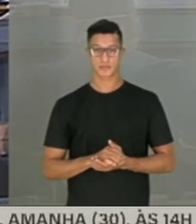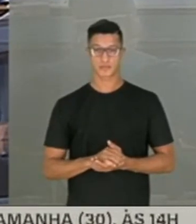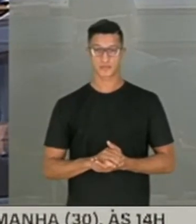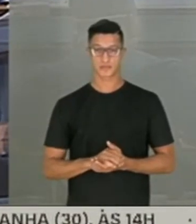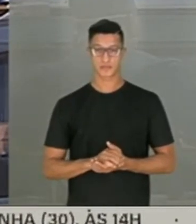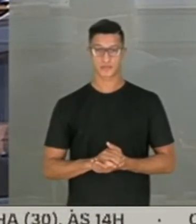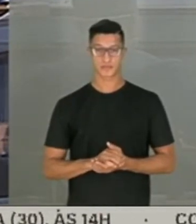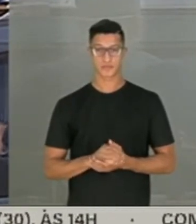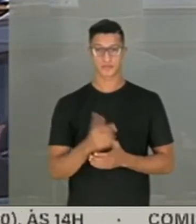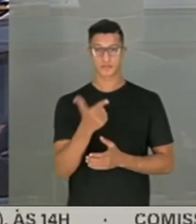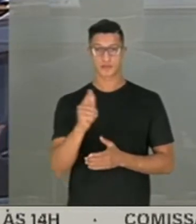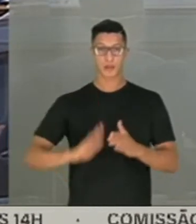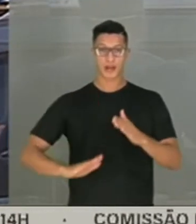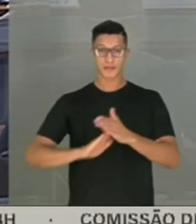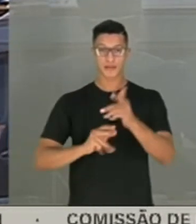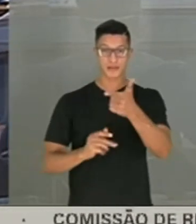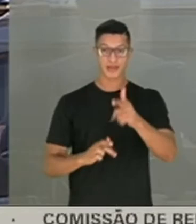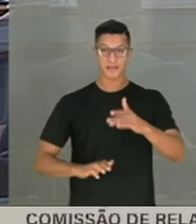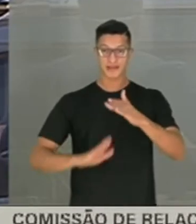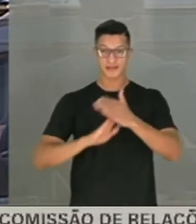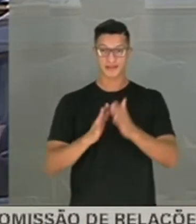e não alimentação